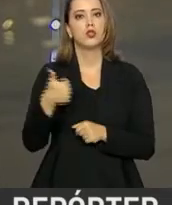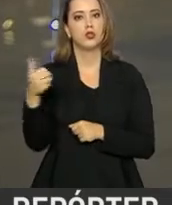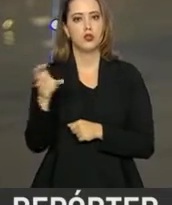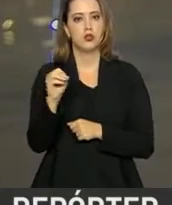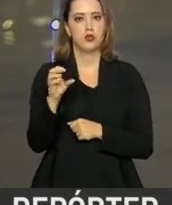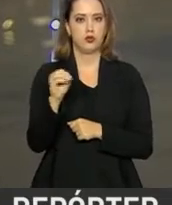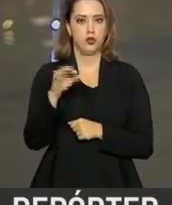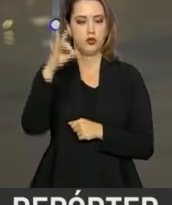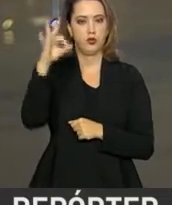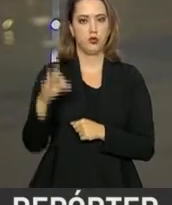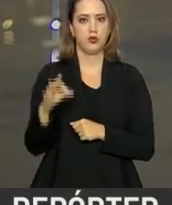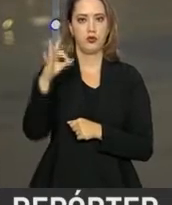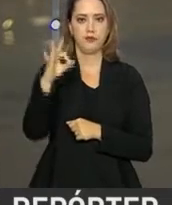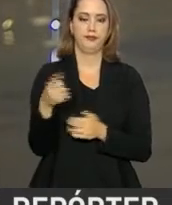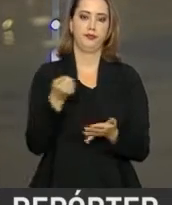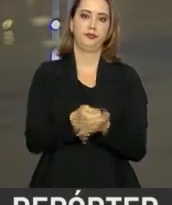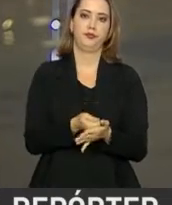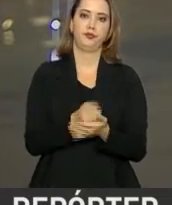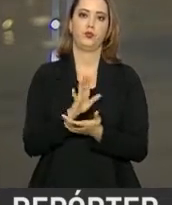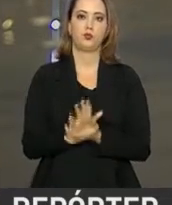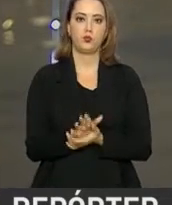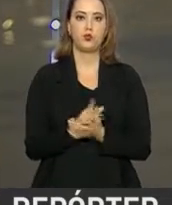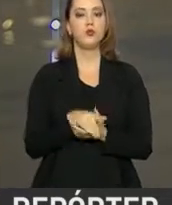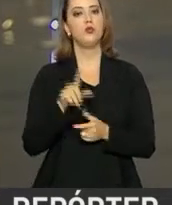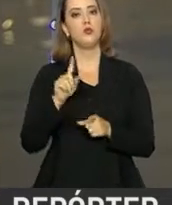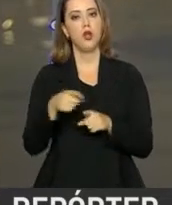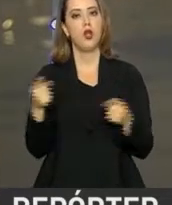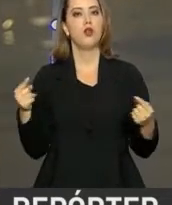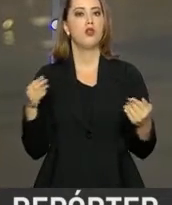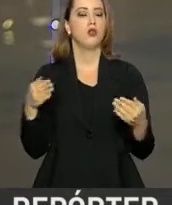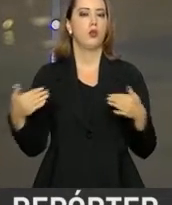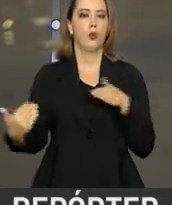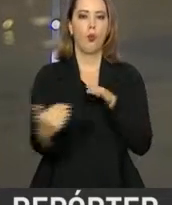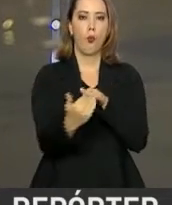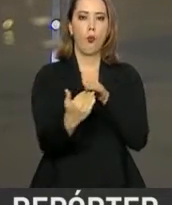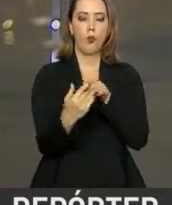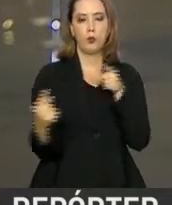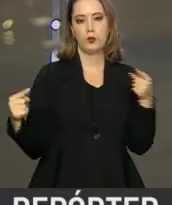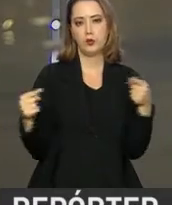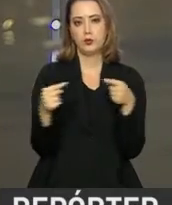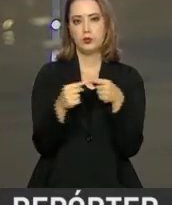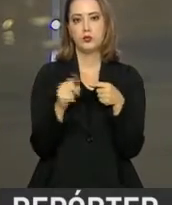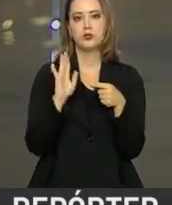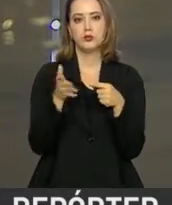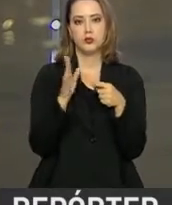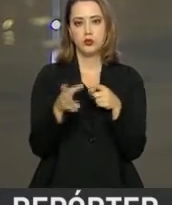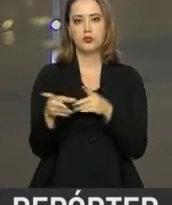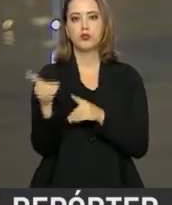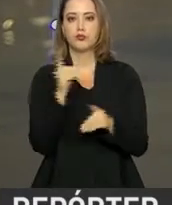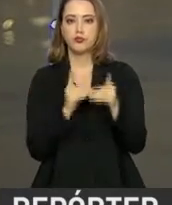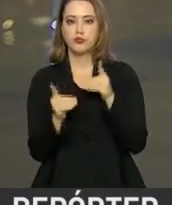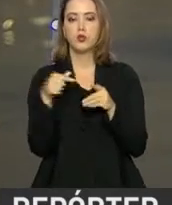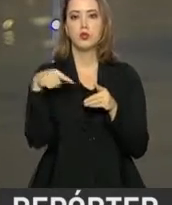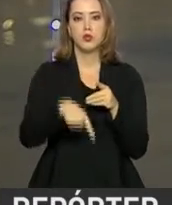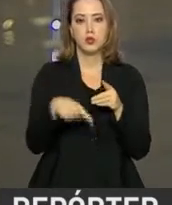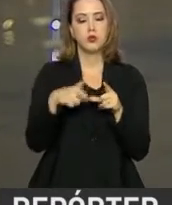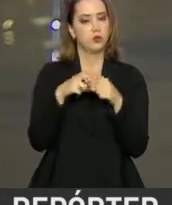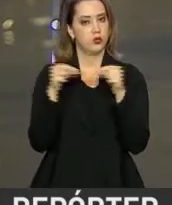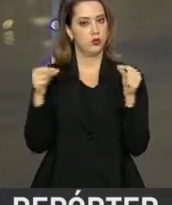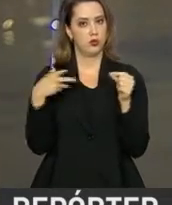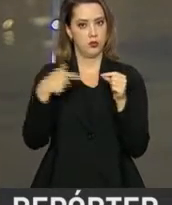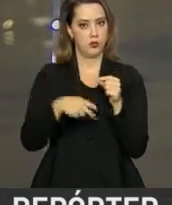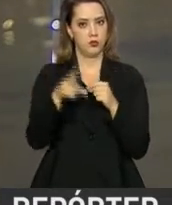bom esse foi um acordo que ocorreu a partir dessas discussões que se desenvolveram aqui em brasília